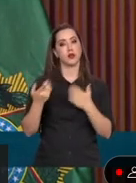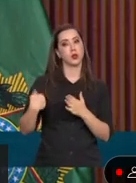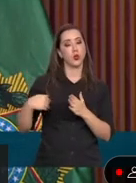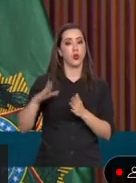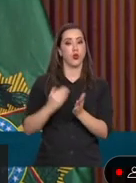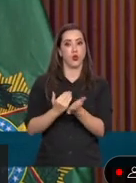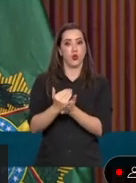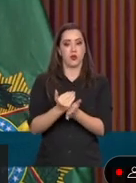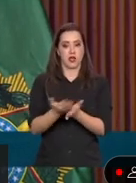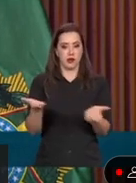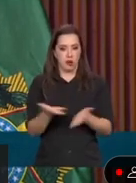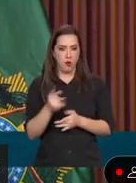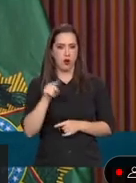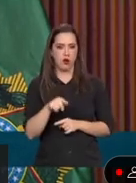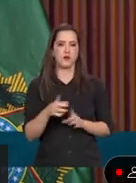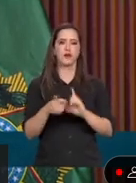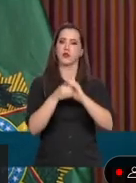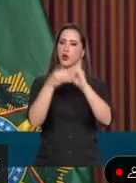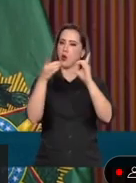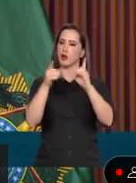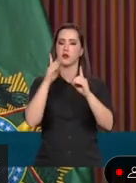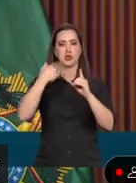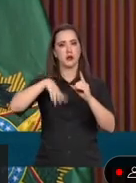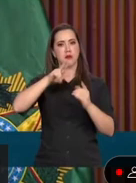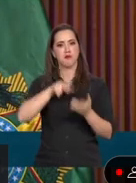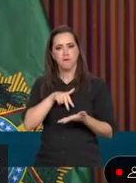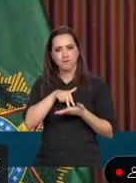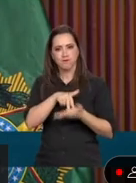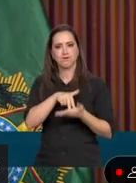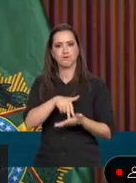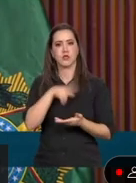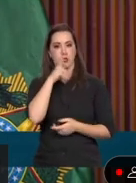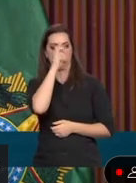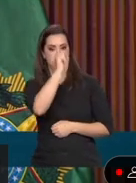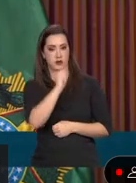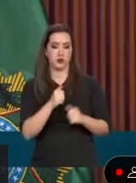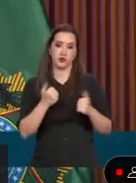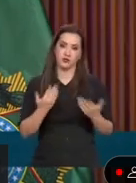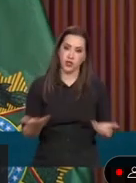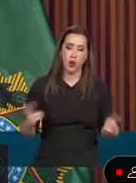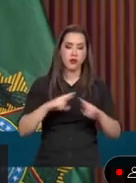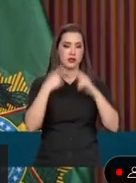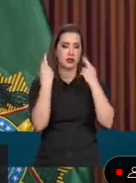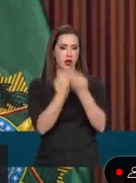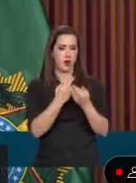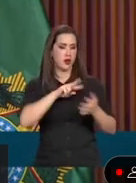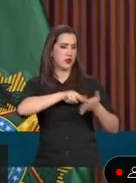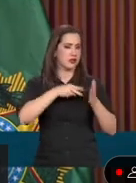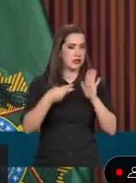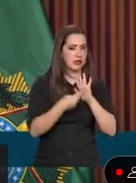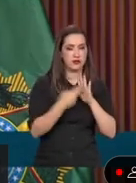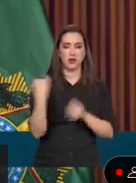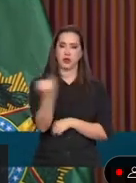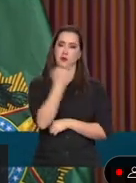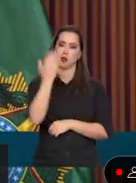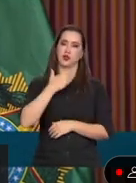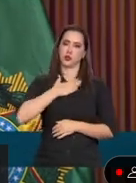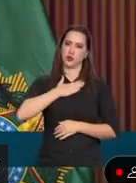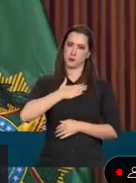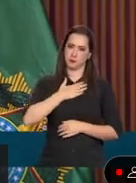recebi, e com a democracia muito mais consolidada. Por isso, essa reunião tem um sentido muito grande para